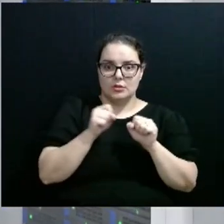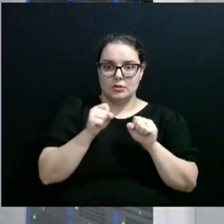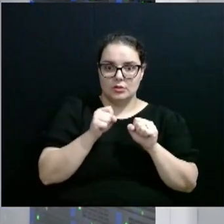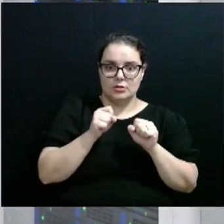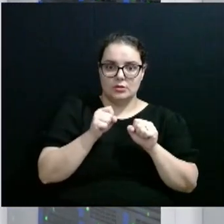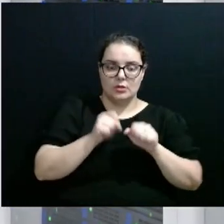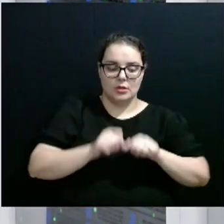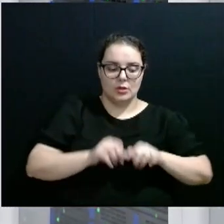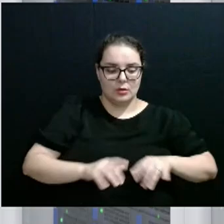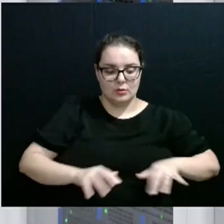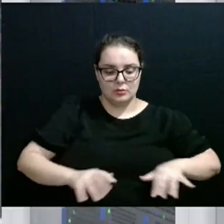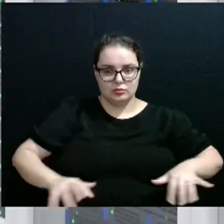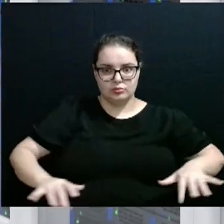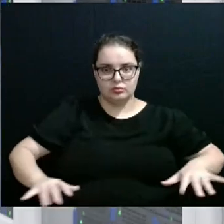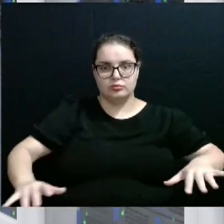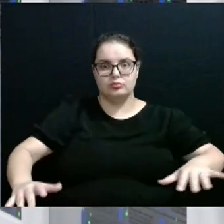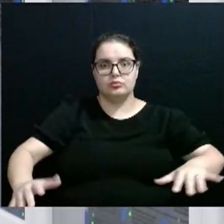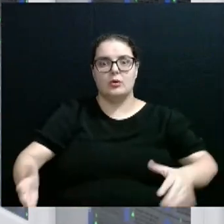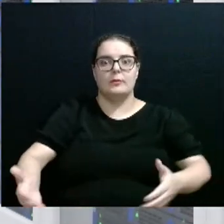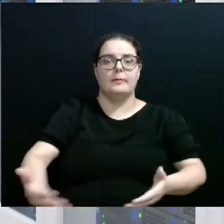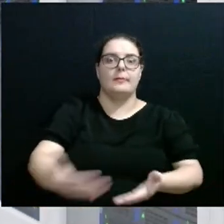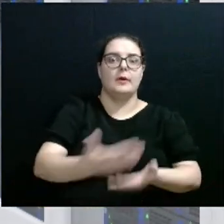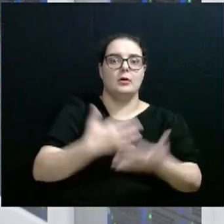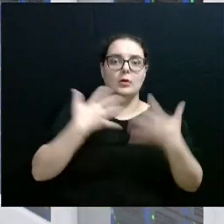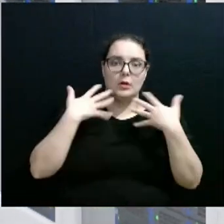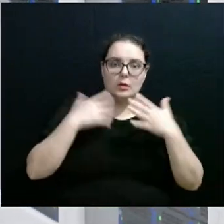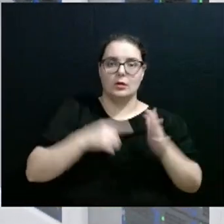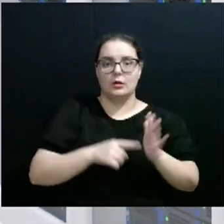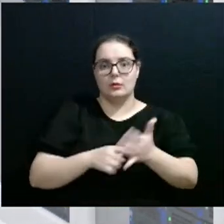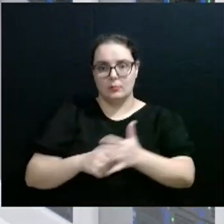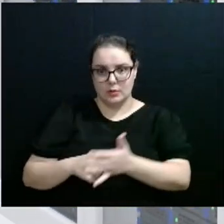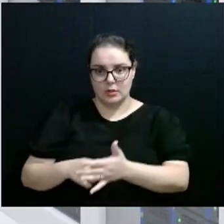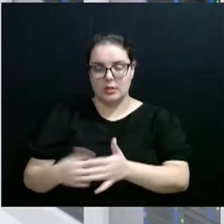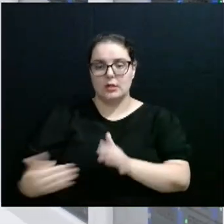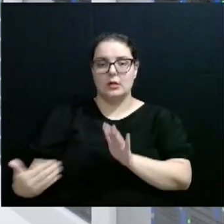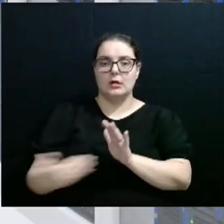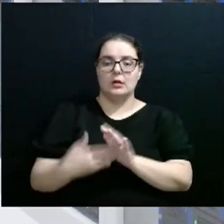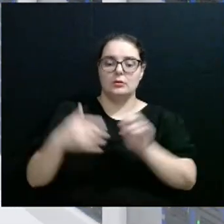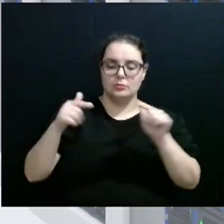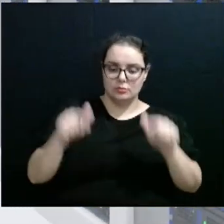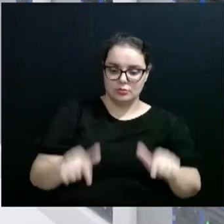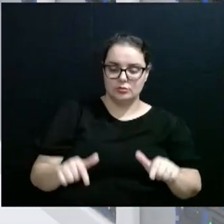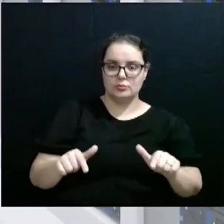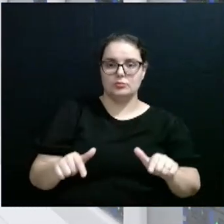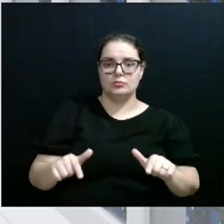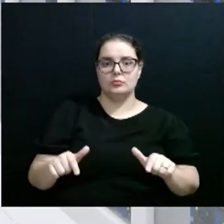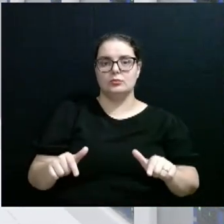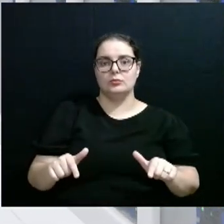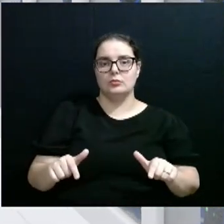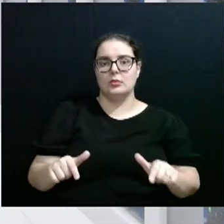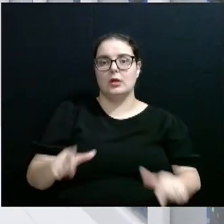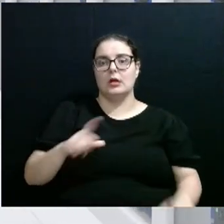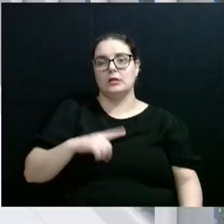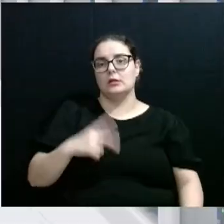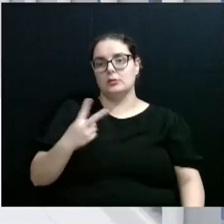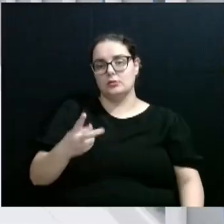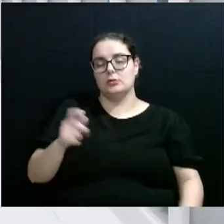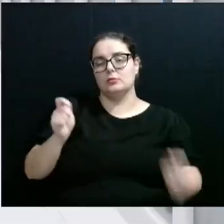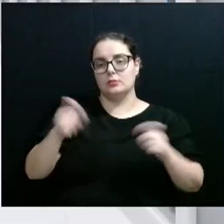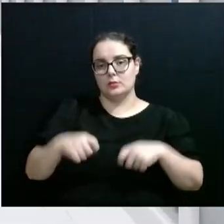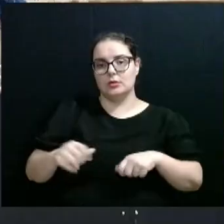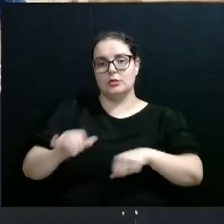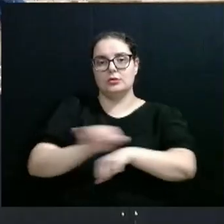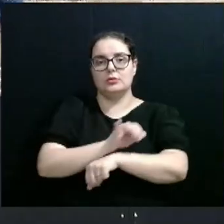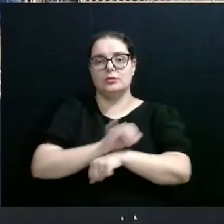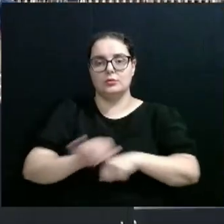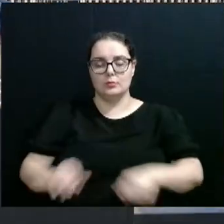máquinas, coleta o calor das máquinas e vai até um lugar onde aí existem 2 possibilidades de mecanismo. Um